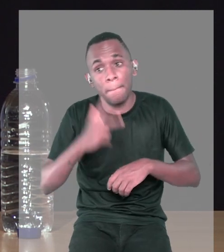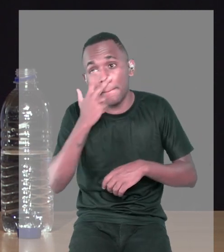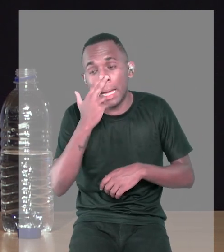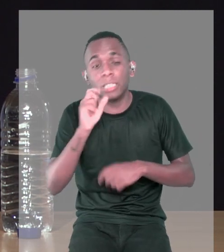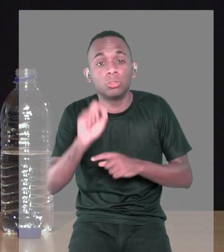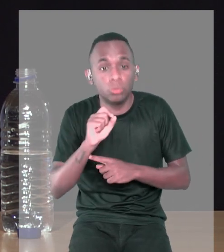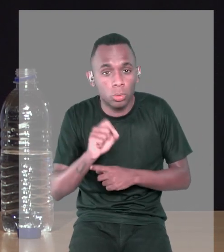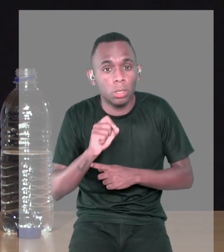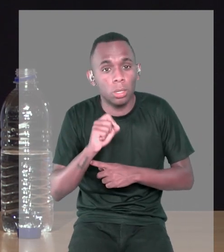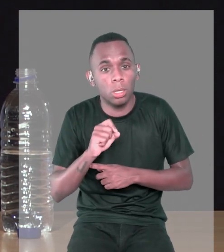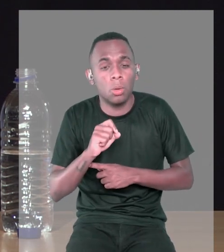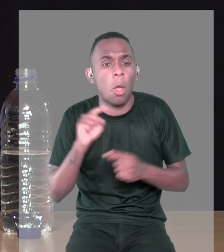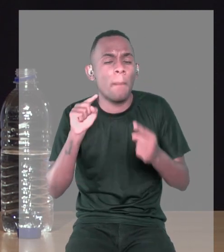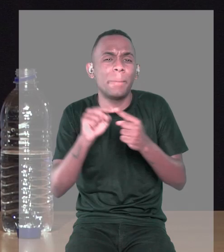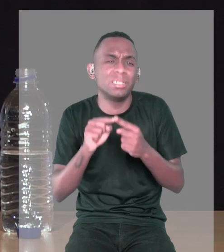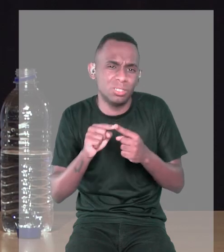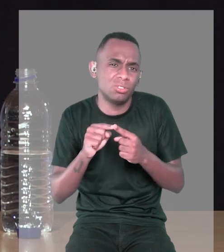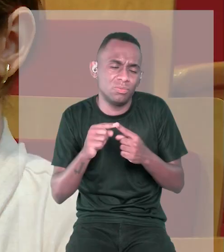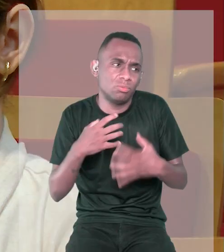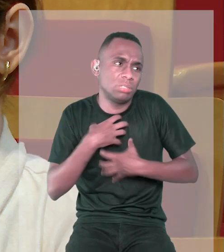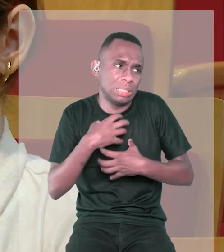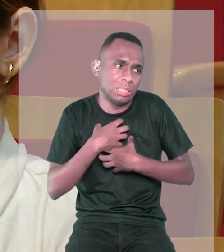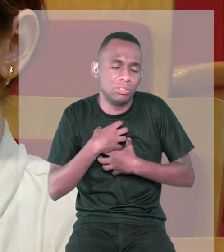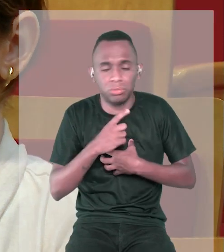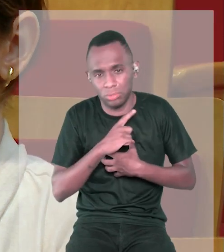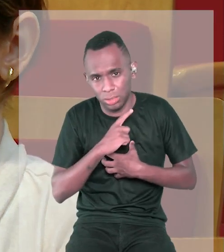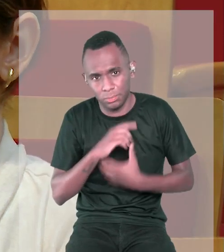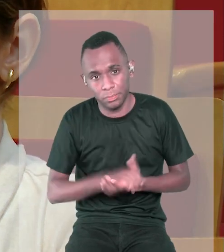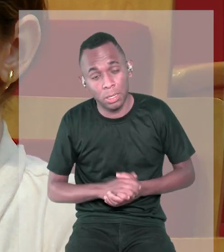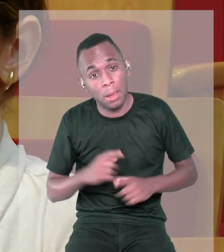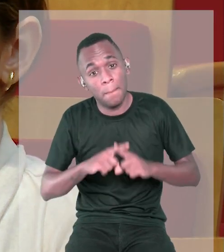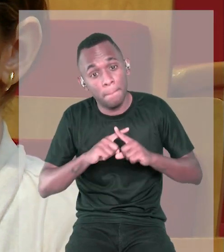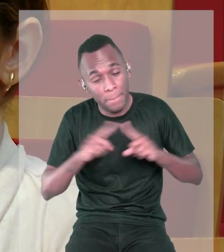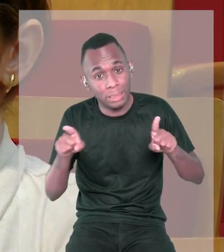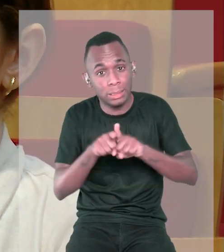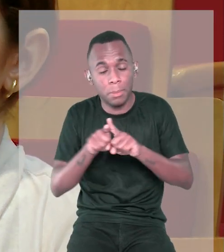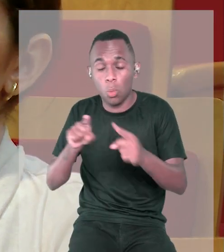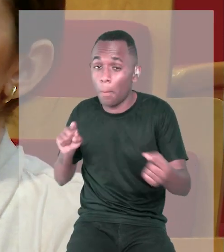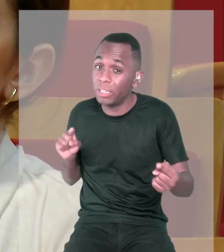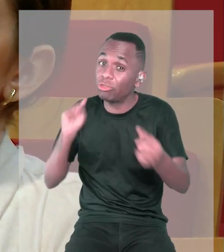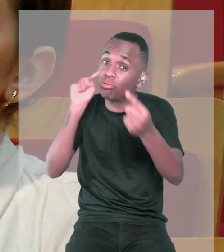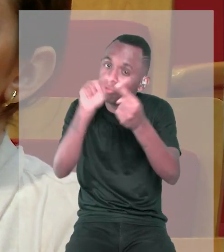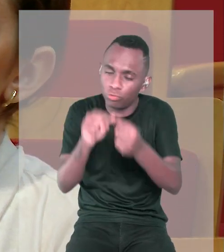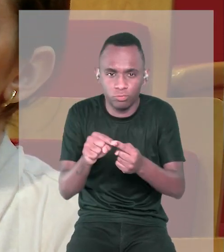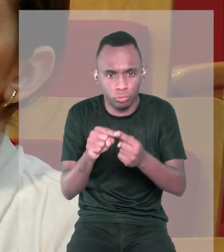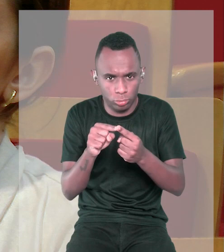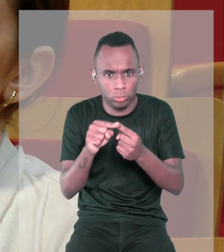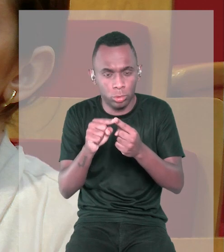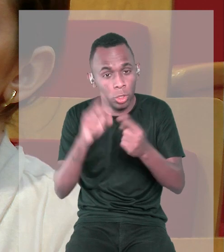E nada mais parece ter sequer uma finalidade como sentido, mas apenas